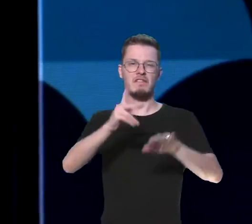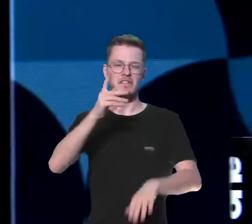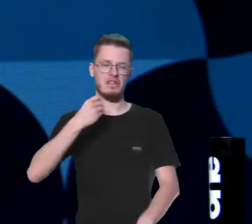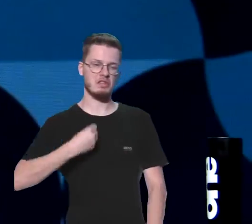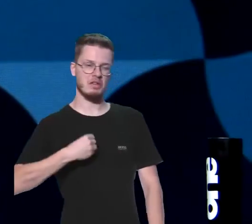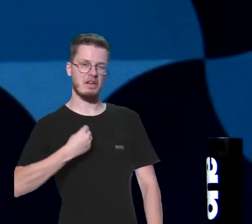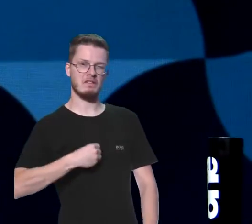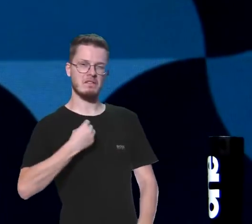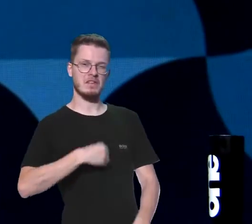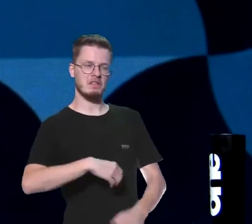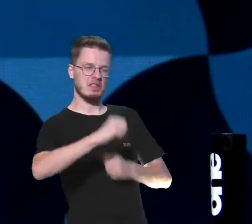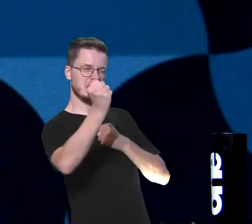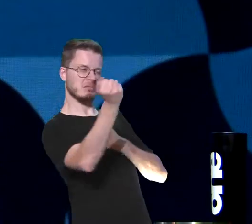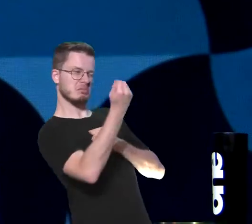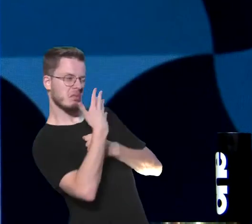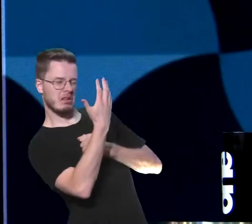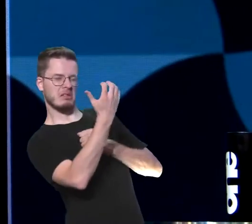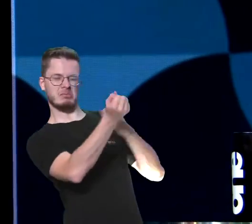dentro do seu coração.